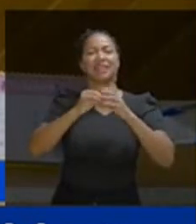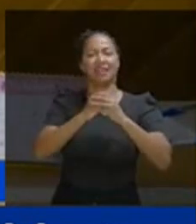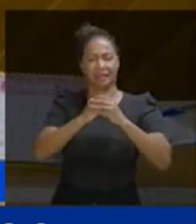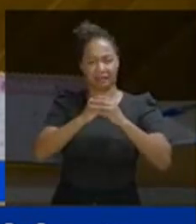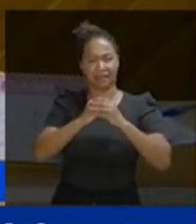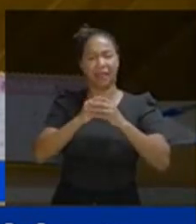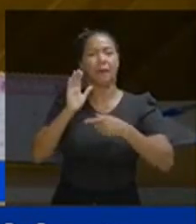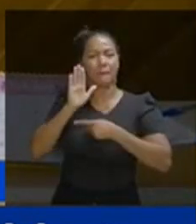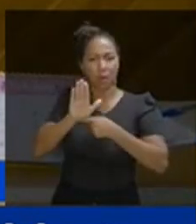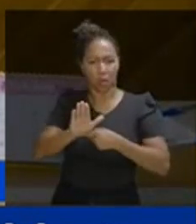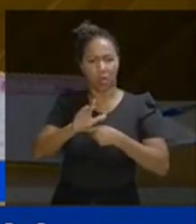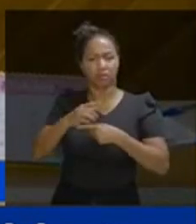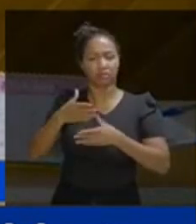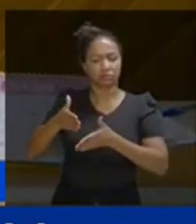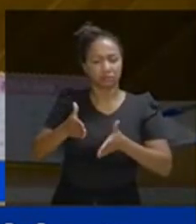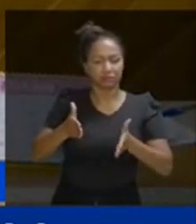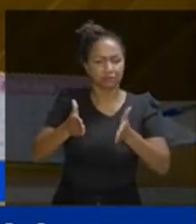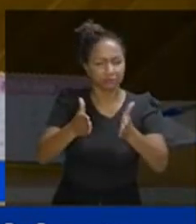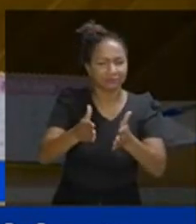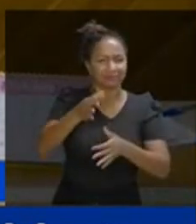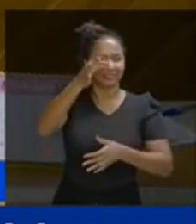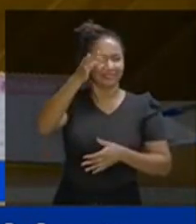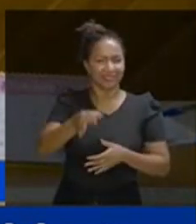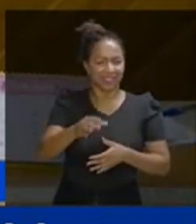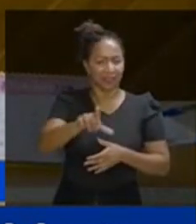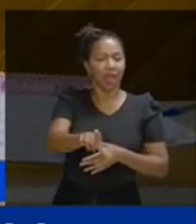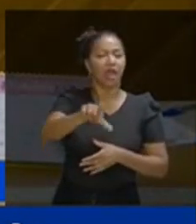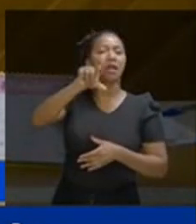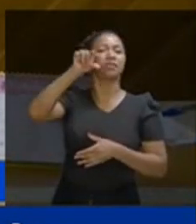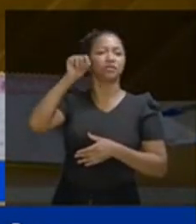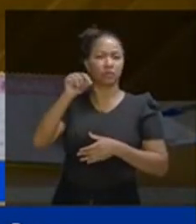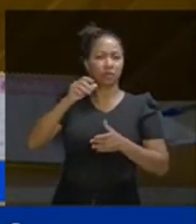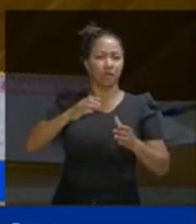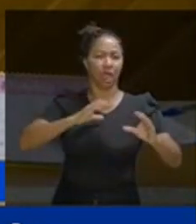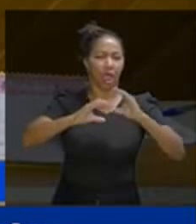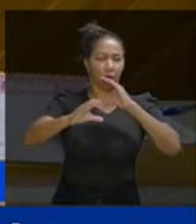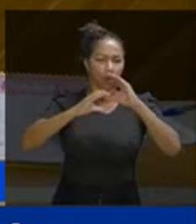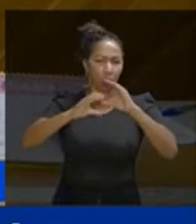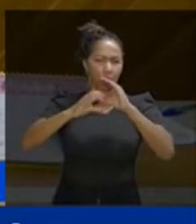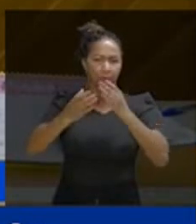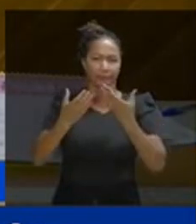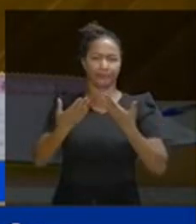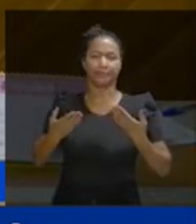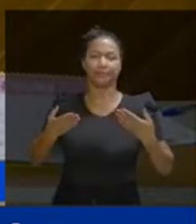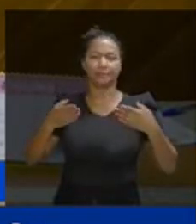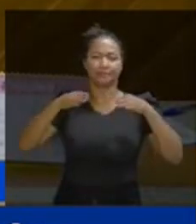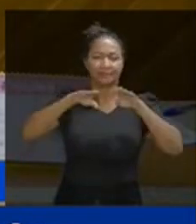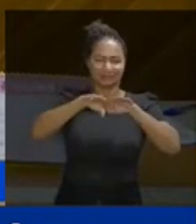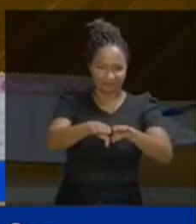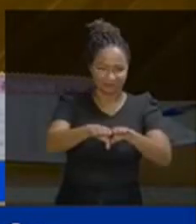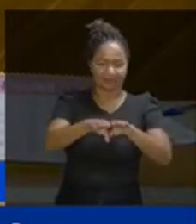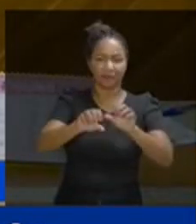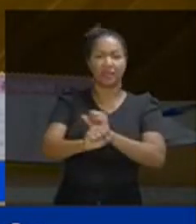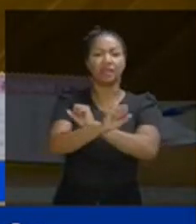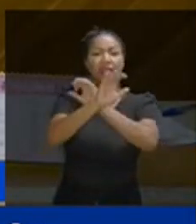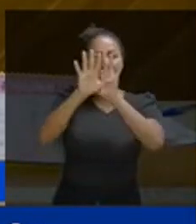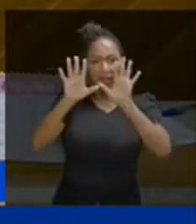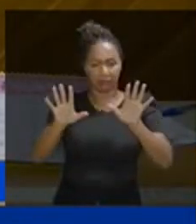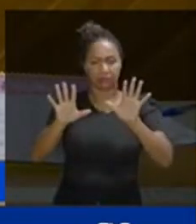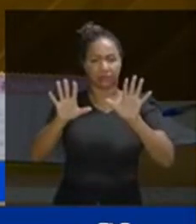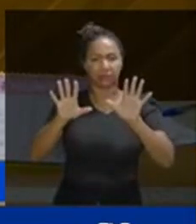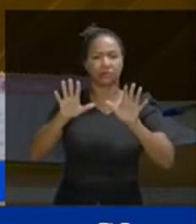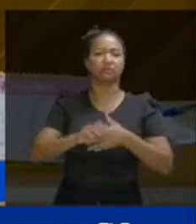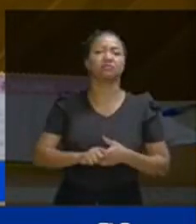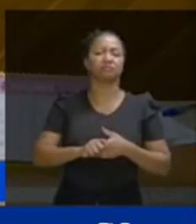Amapá, demonstra que estamos no caminho certo ao priorizarmos a comunicação inclusiva e transparente, uma